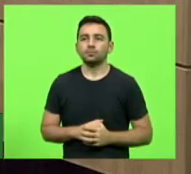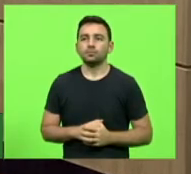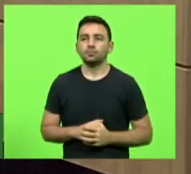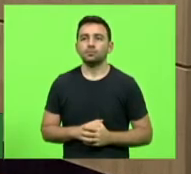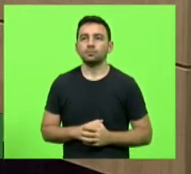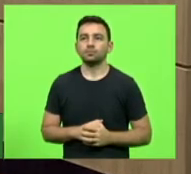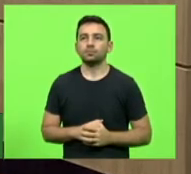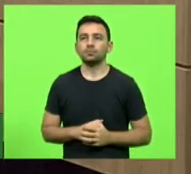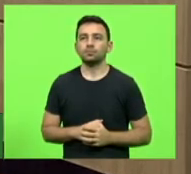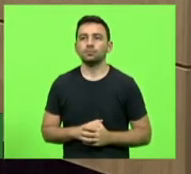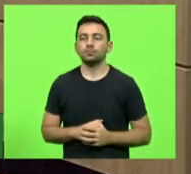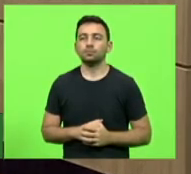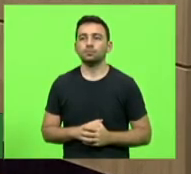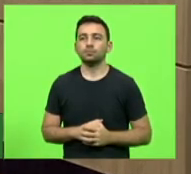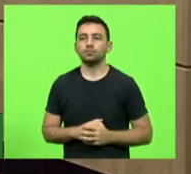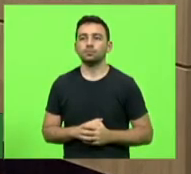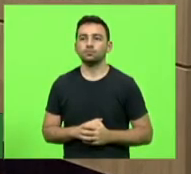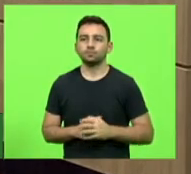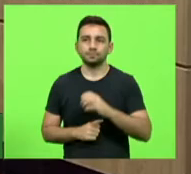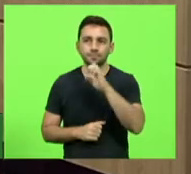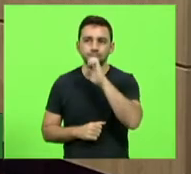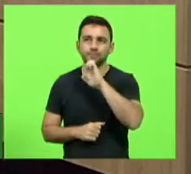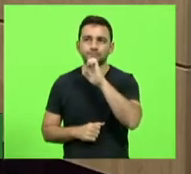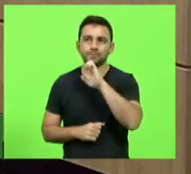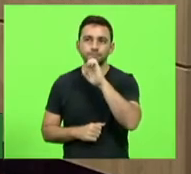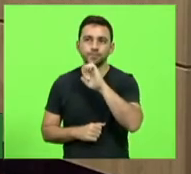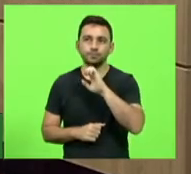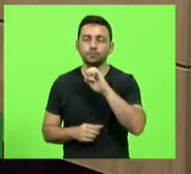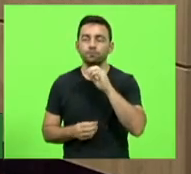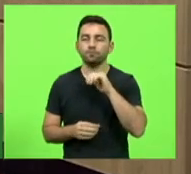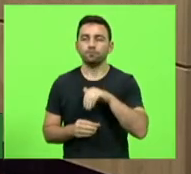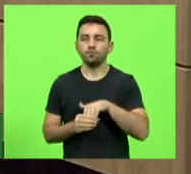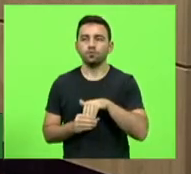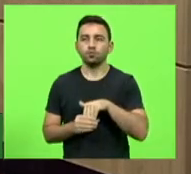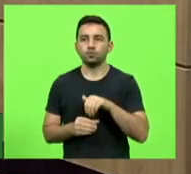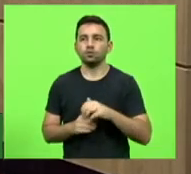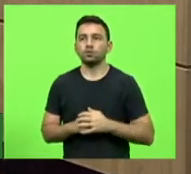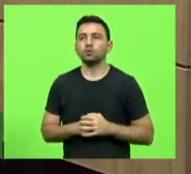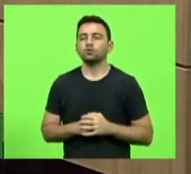Como vota o deputado Felipe Estevão? Voto junto e